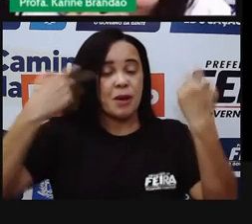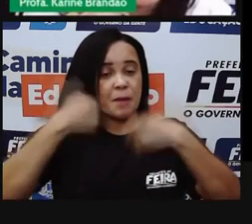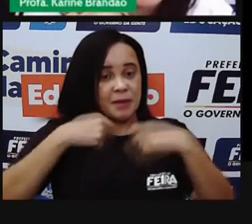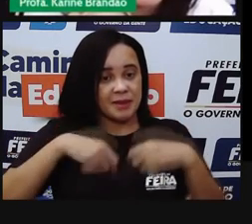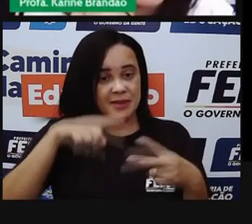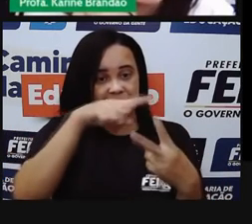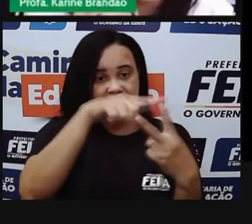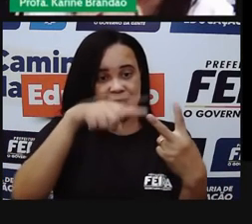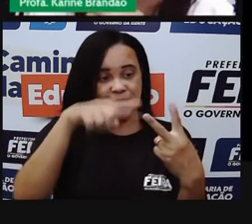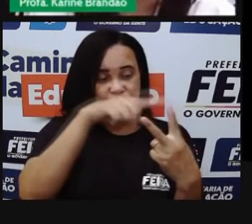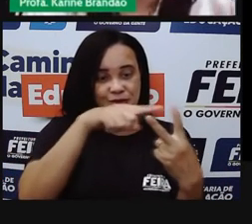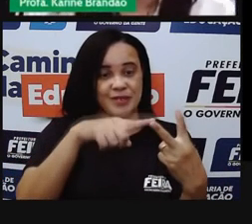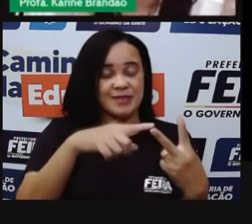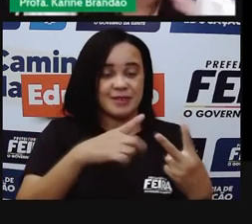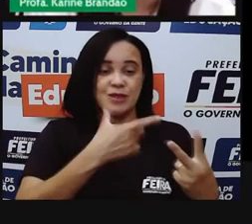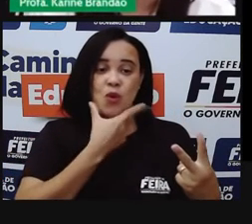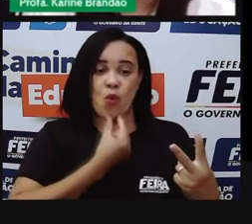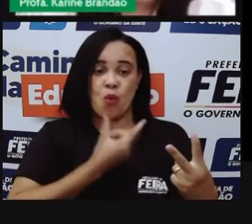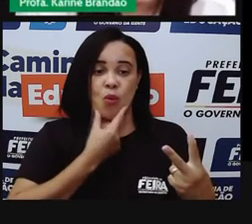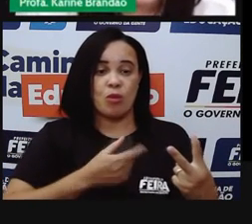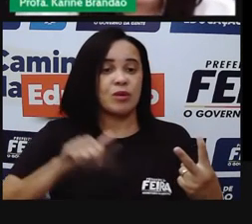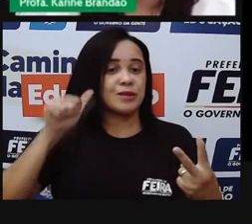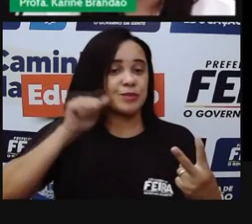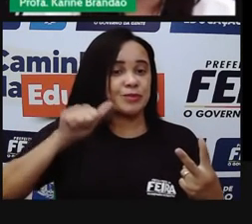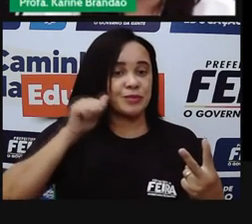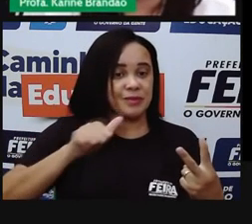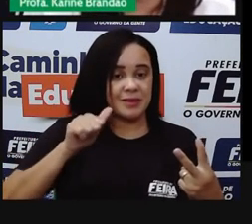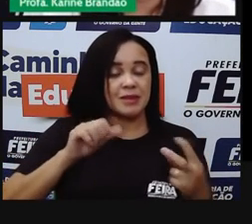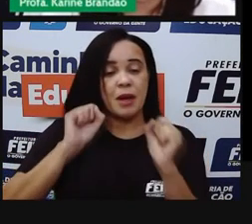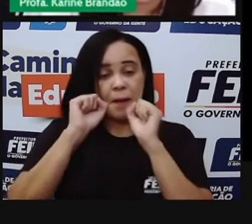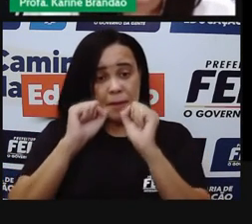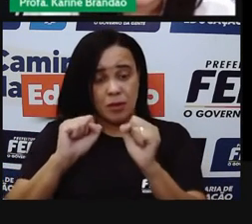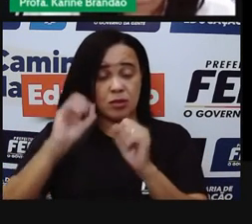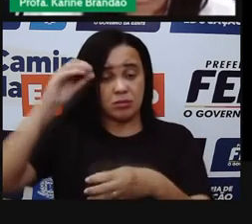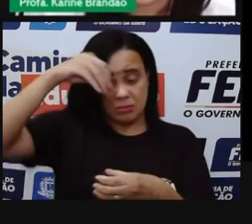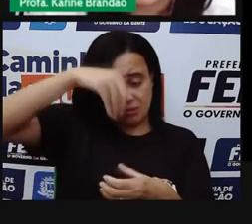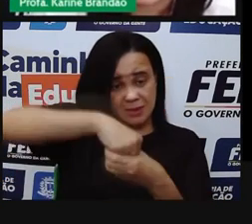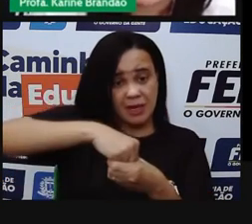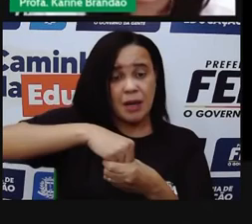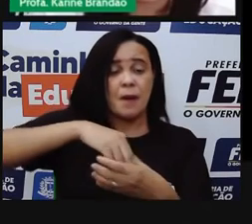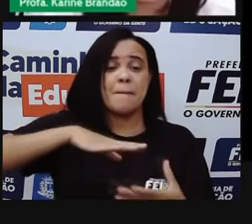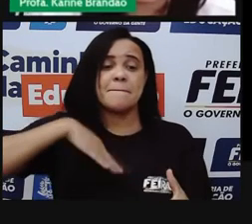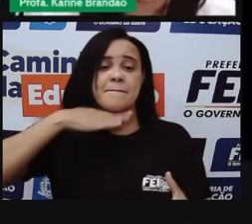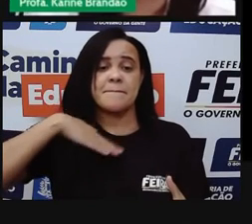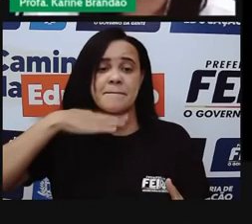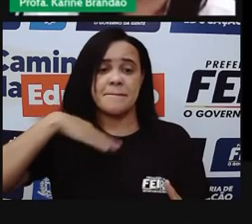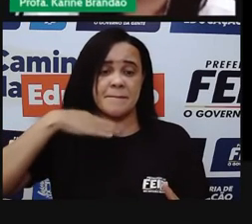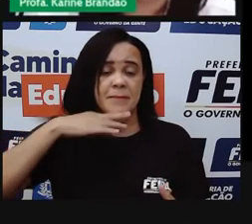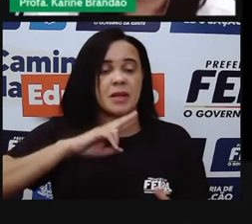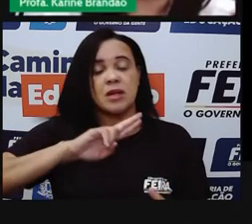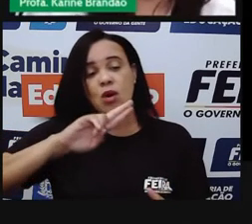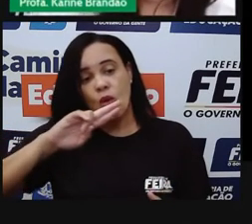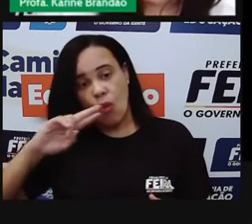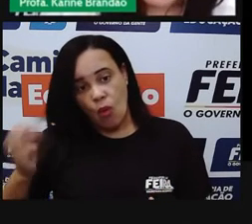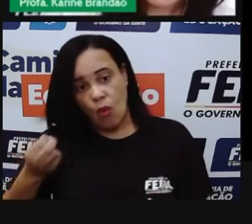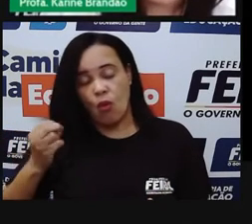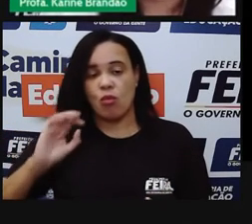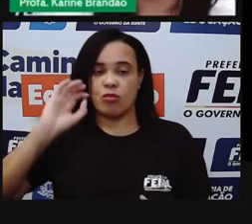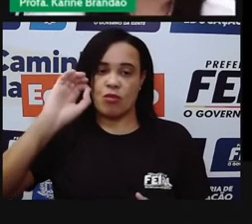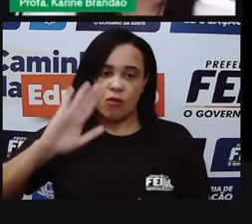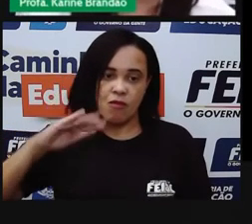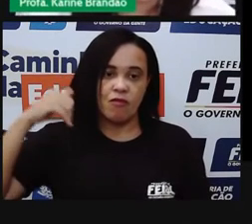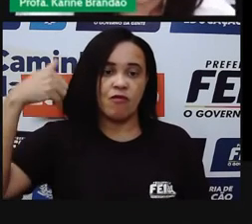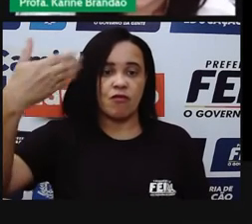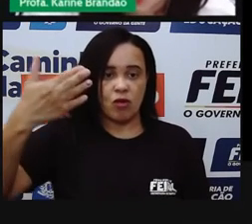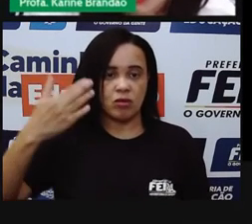desse espermatozoide, ela pode acontecer dentro do corpo da mãe, e aí por isso ela é chamada de fecundação